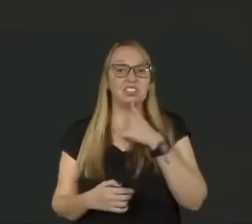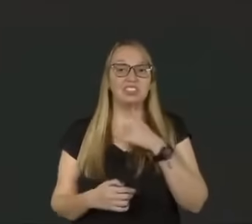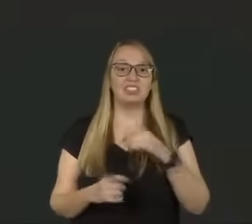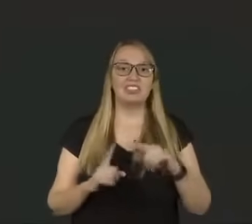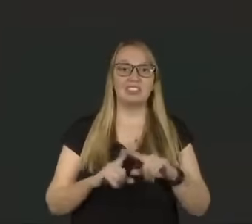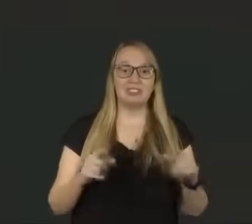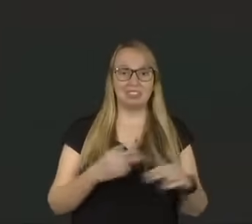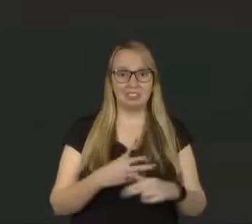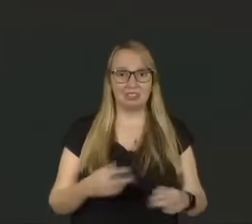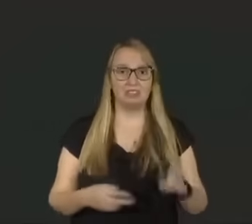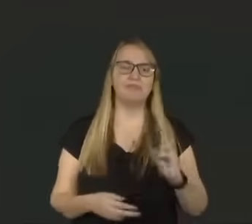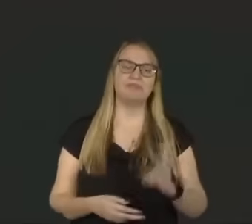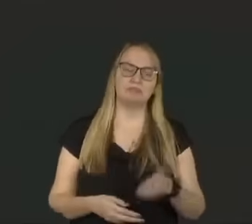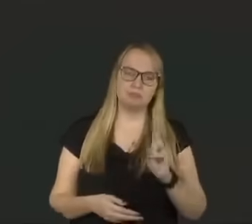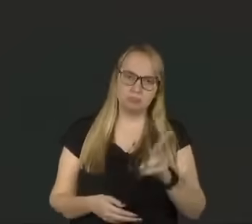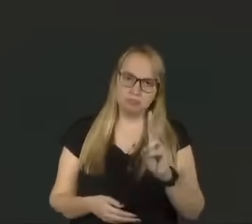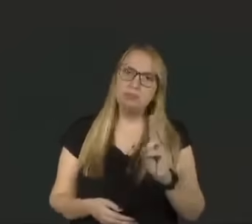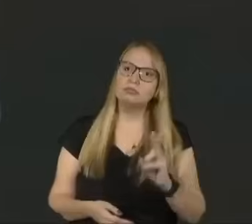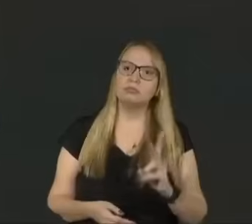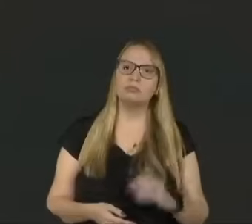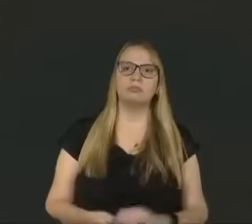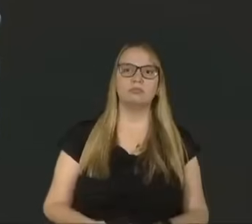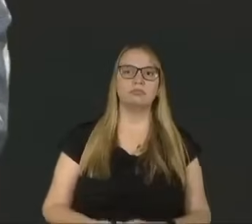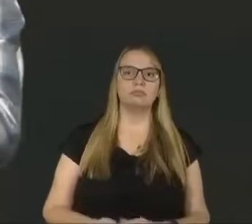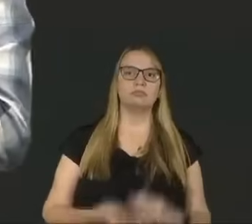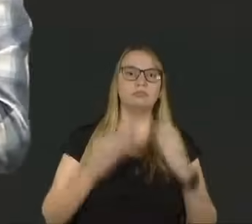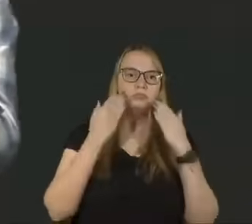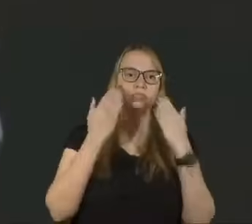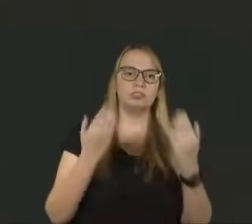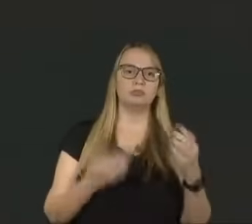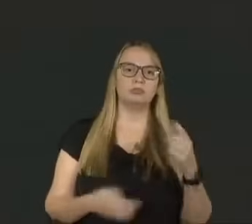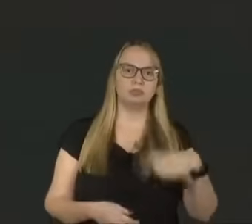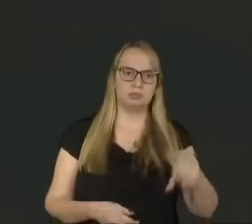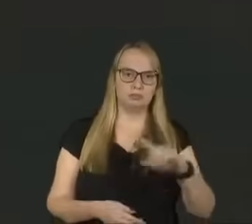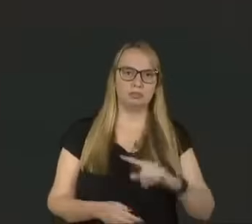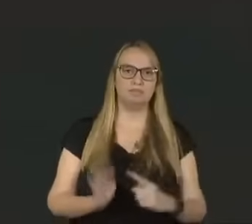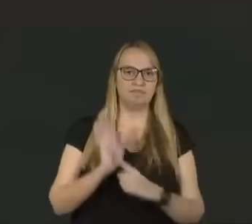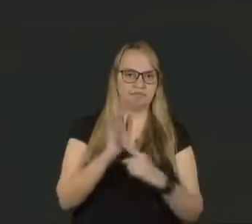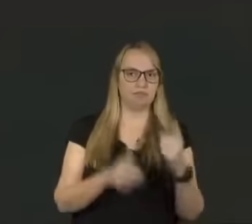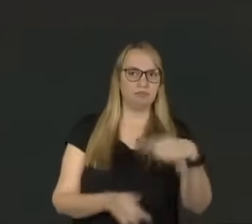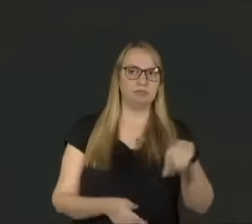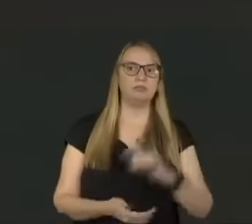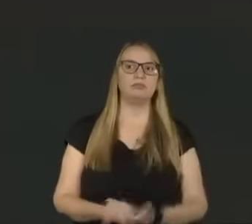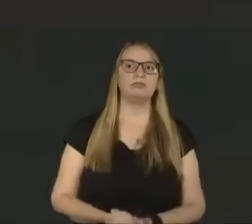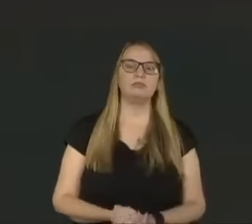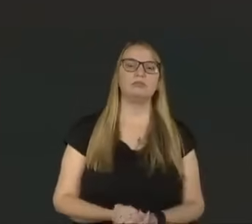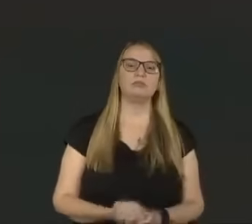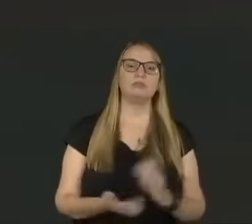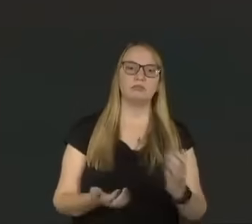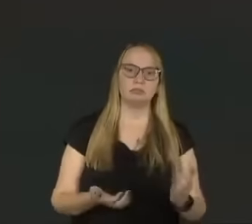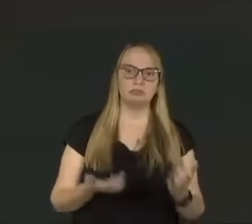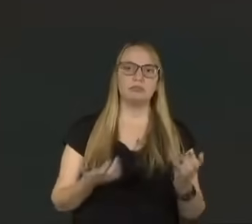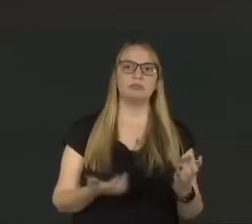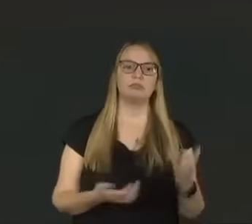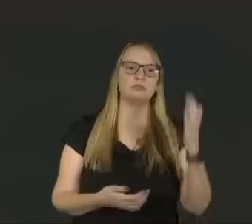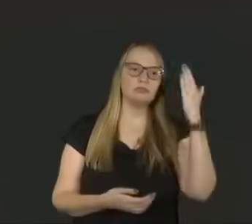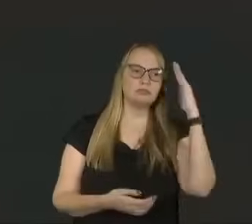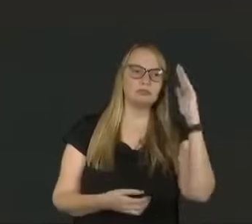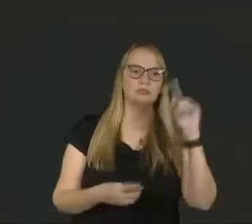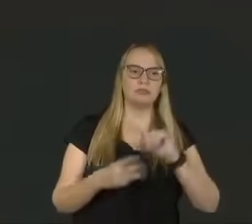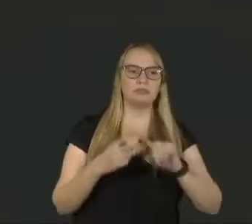magoado é isso que eu quero sinalizar para você é isso aqui que eu quero que você entenda